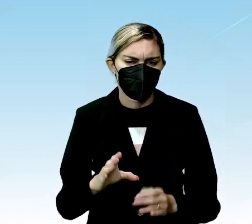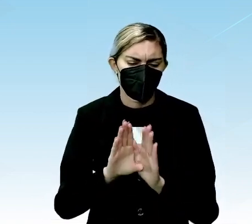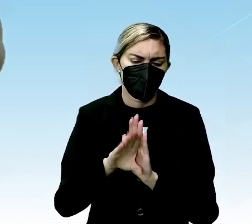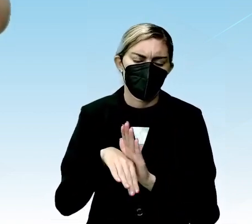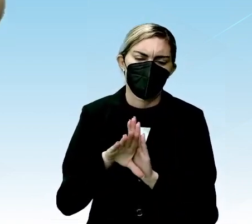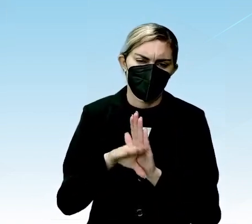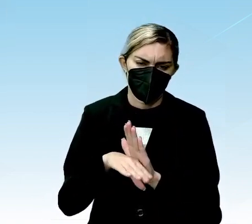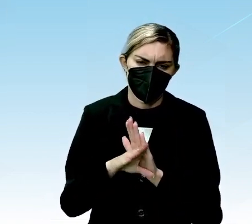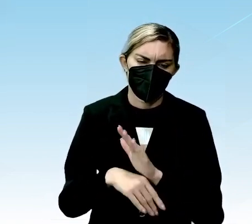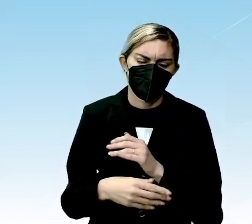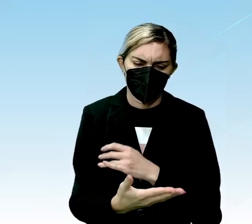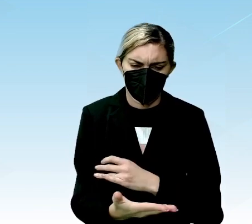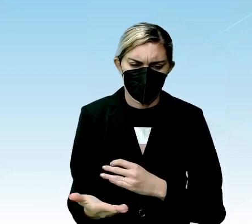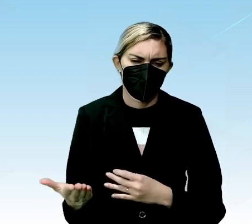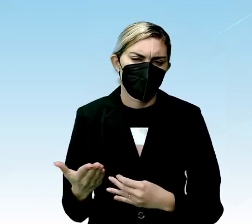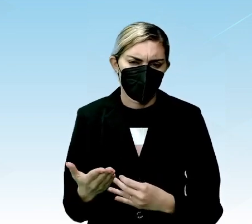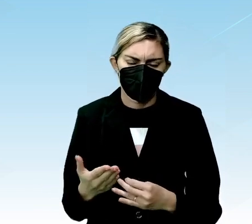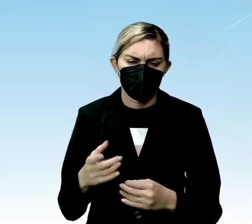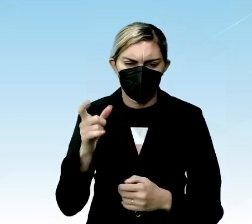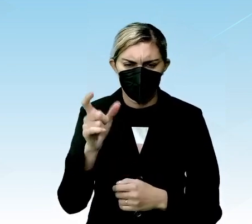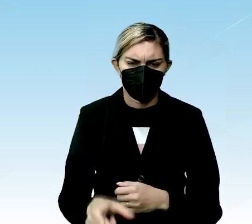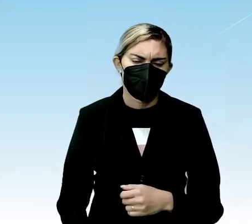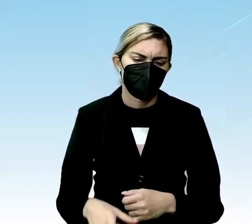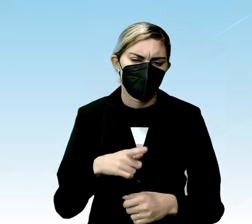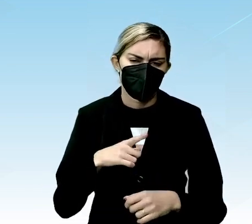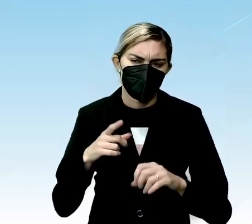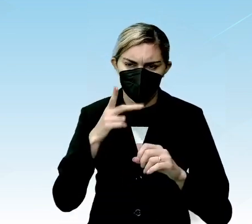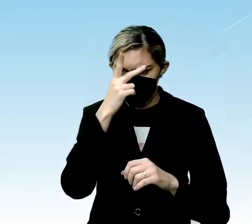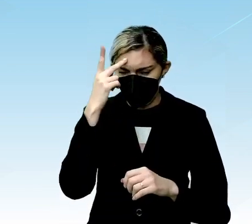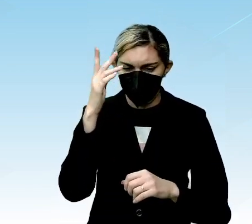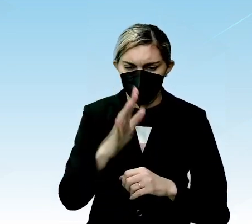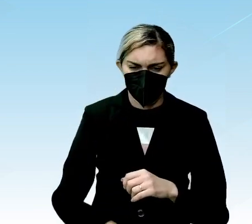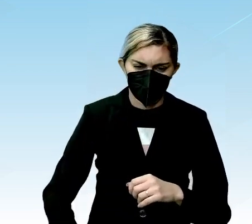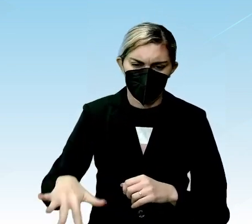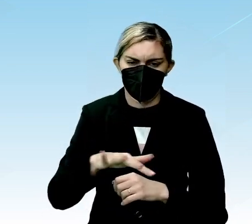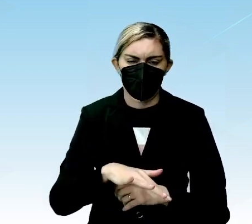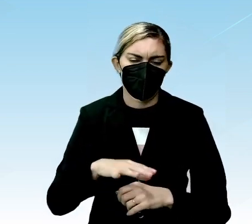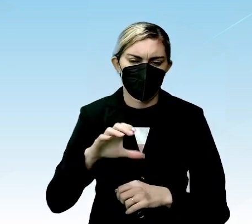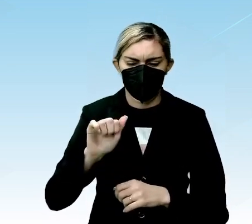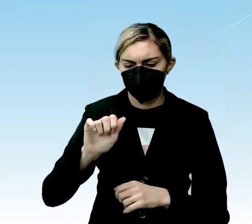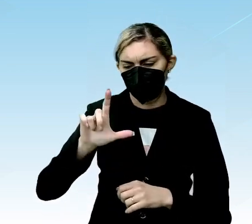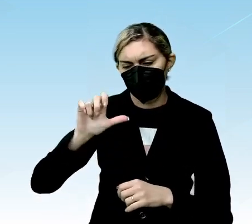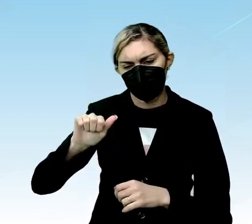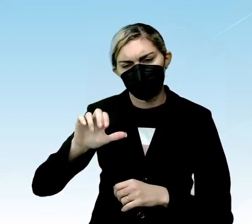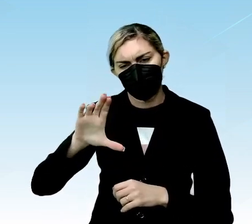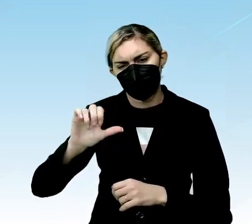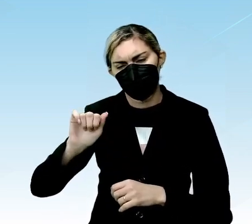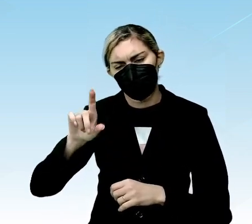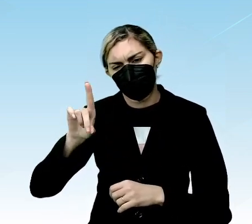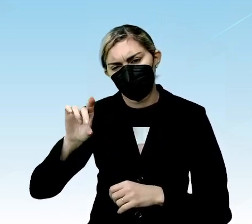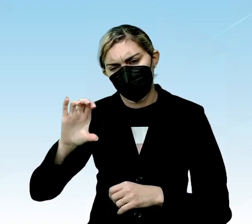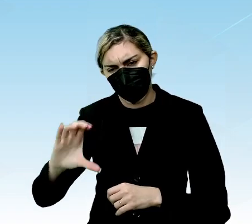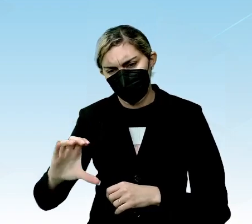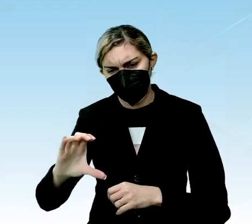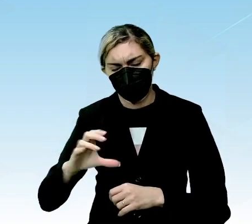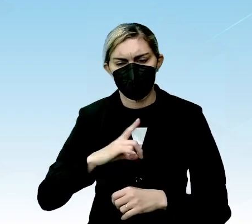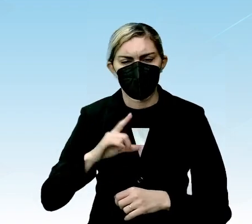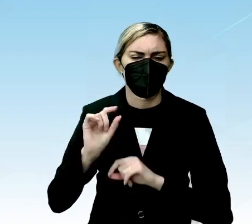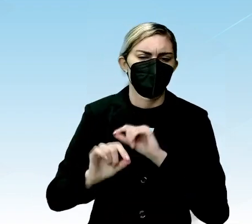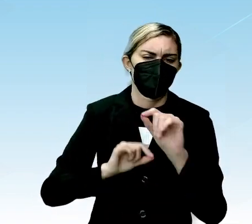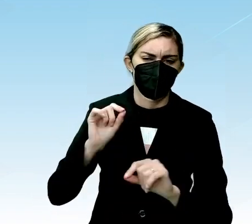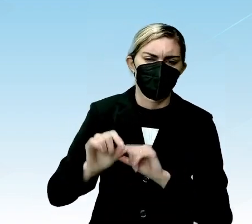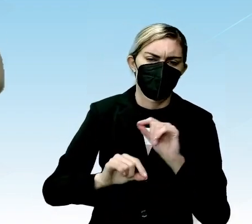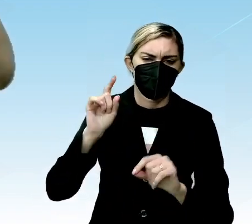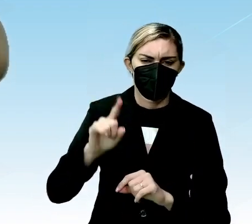Codificada por este personagem, por esta pessoa, Allan Kardec. E vamos adiante. Mas quem é o Allan